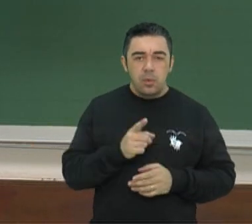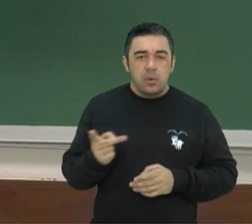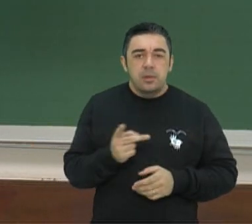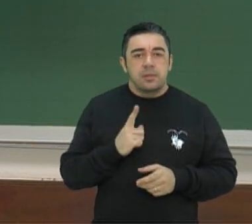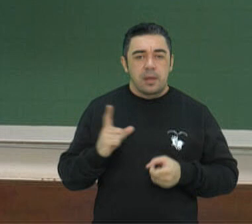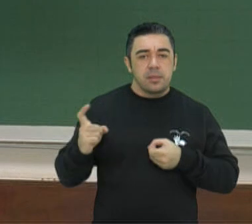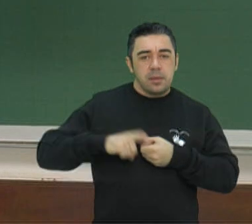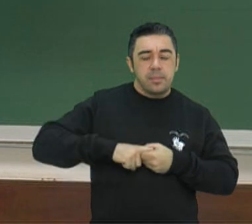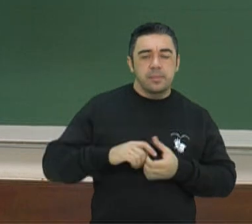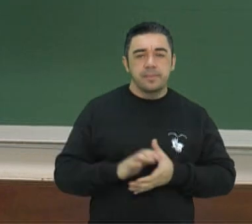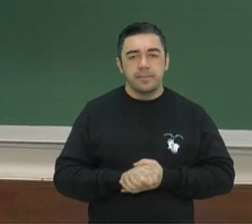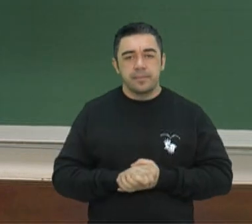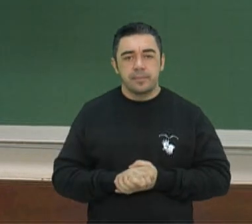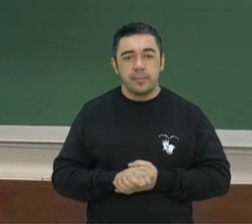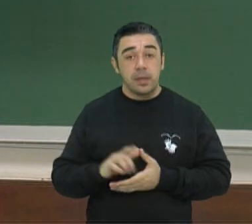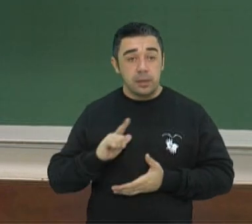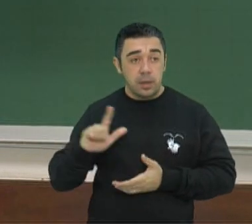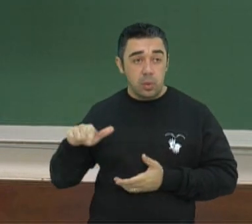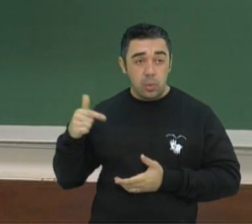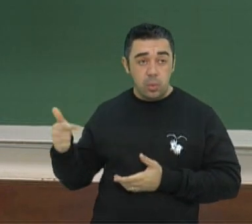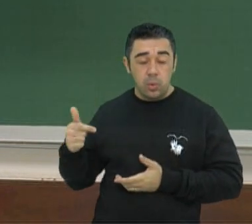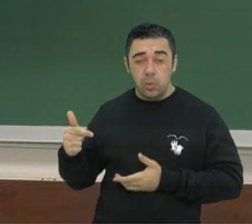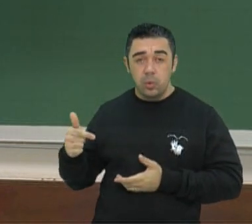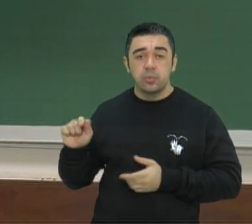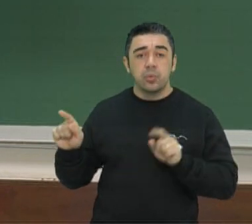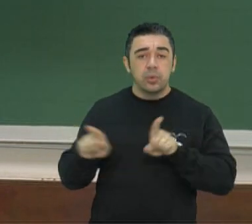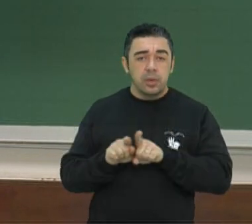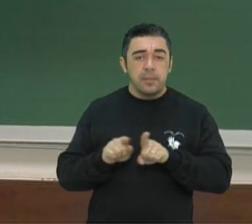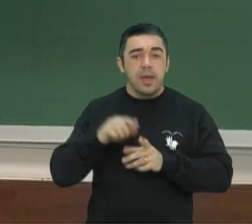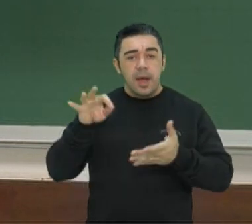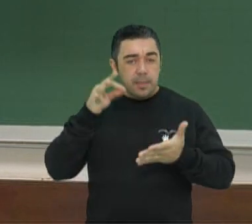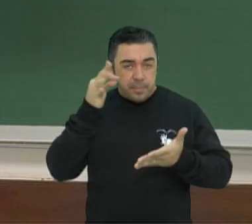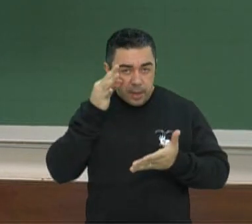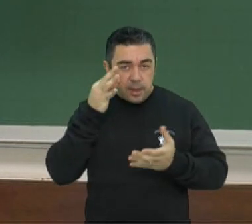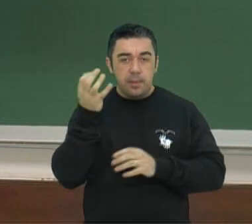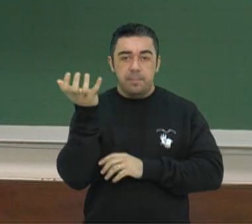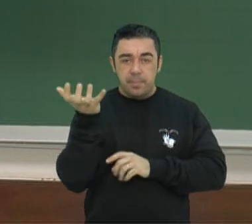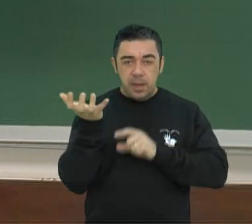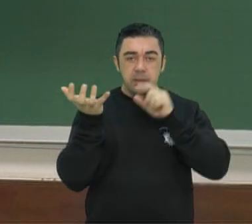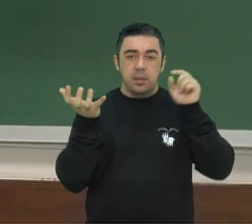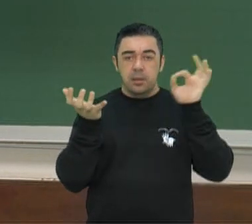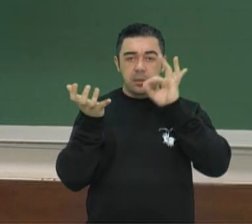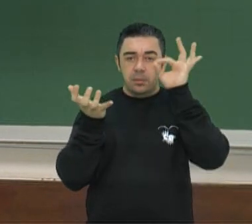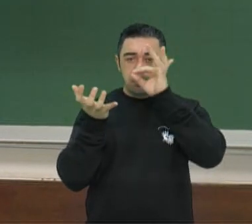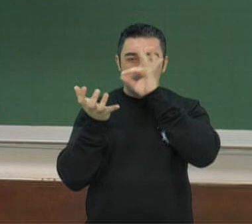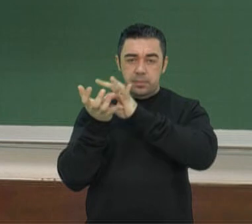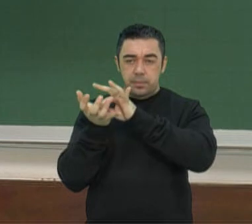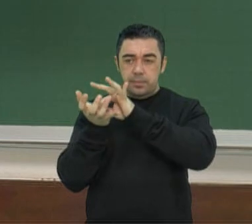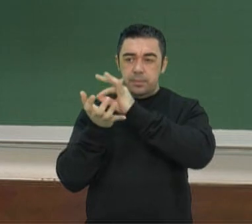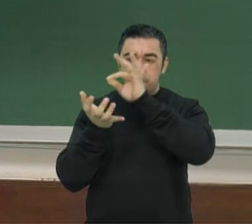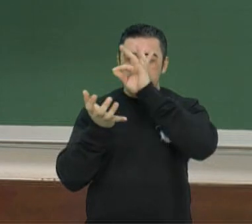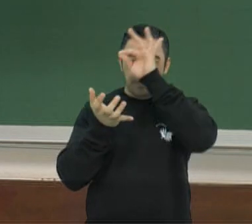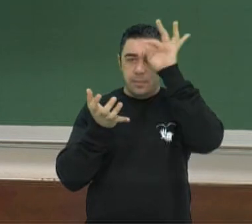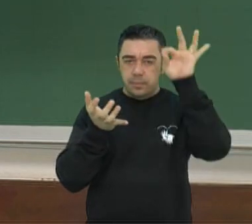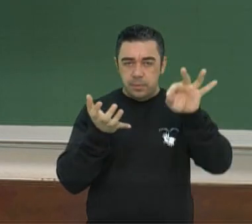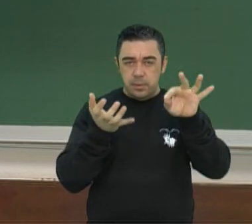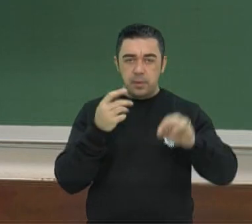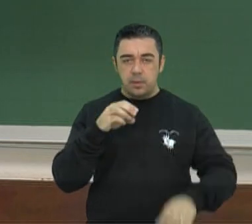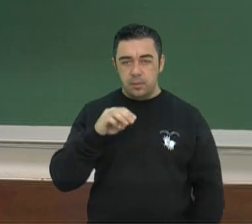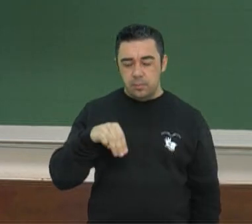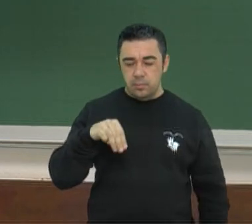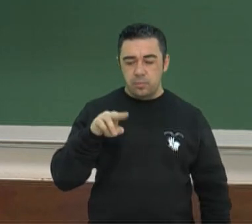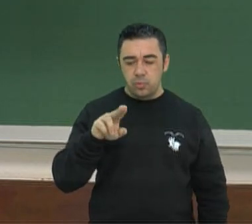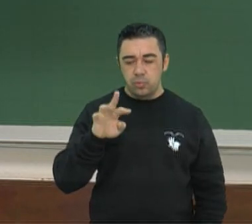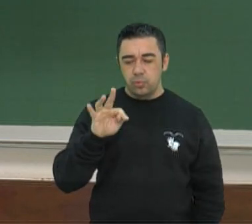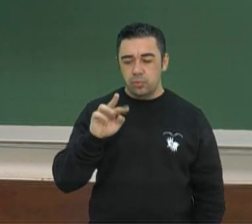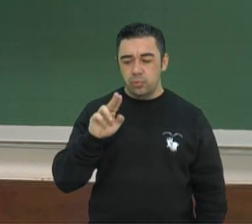Outro caso ali, polinizador e planta, também é um caso de mutualismo. Às vezes alguns livros colocam isso, tipo, não é